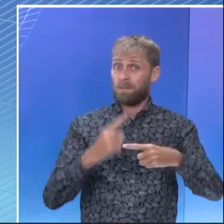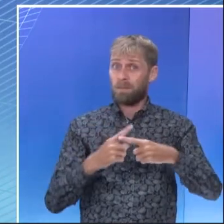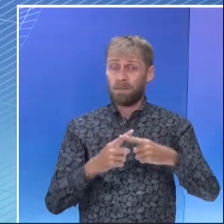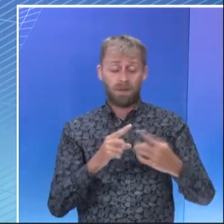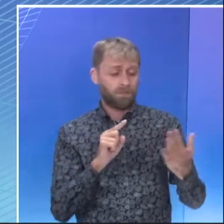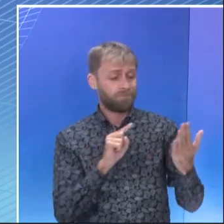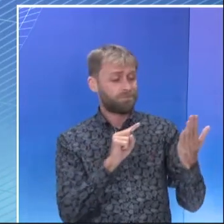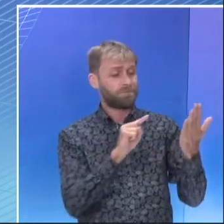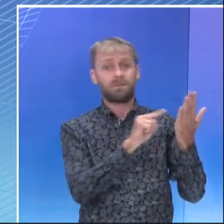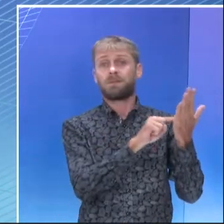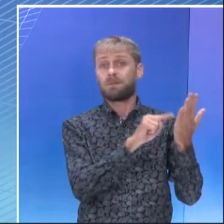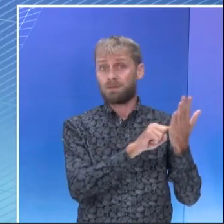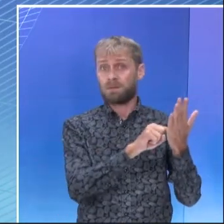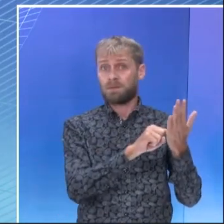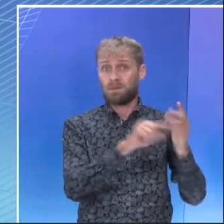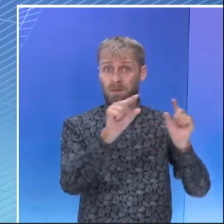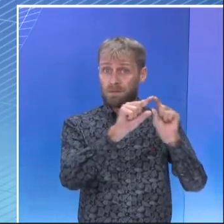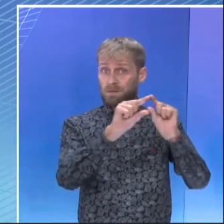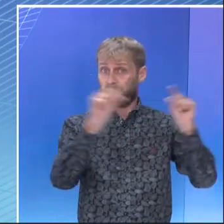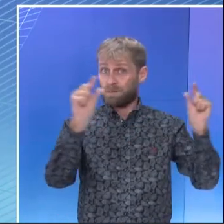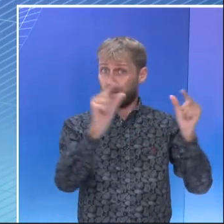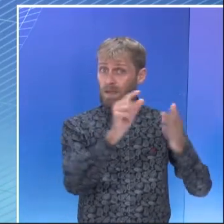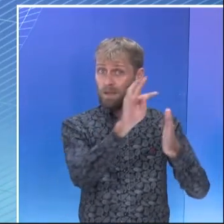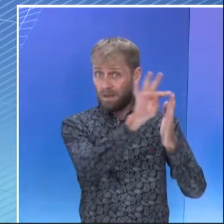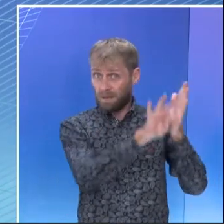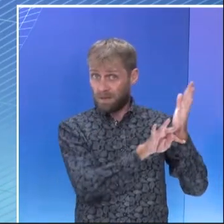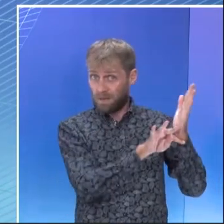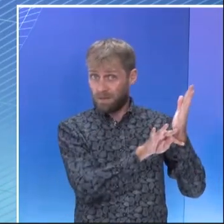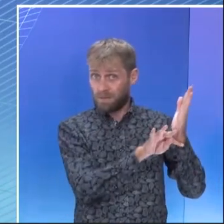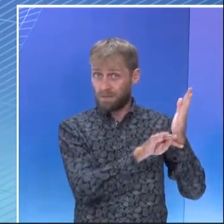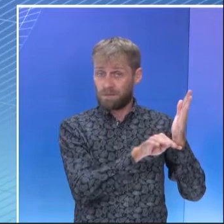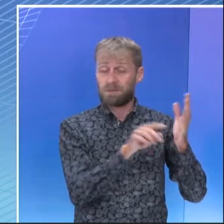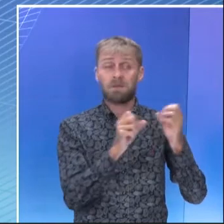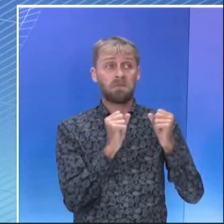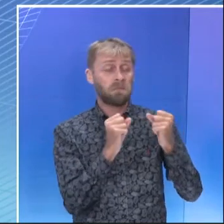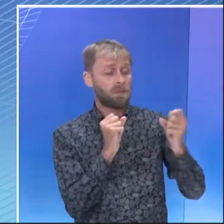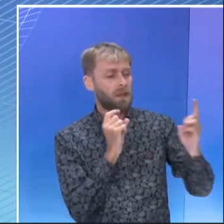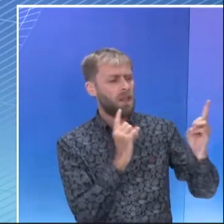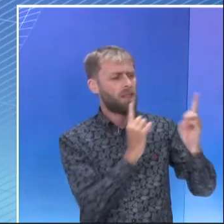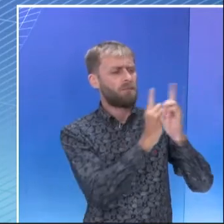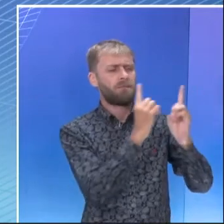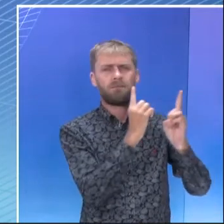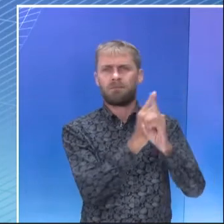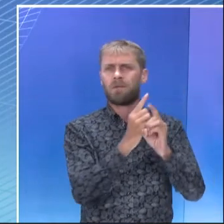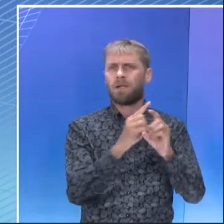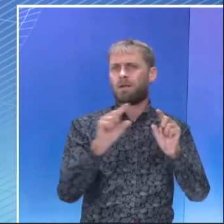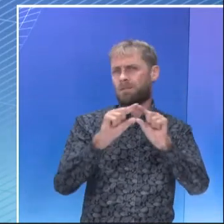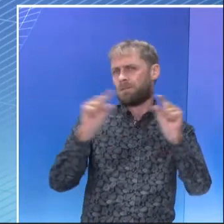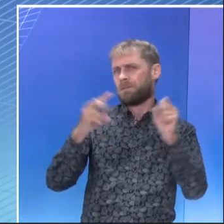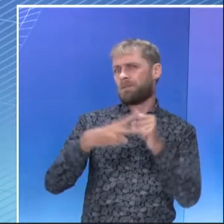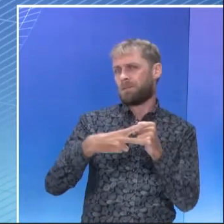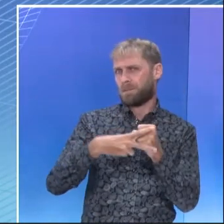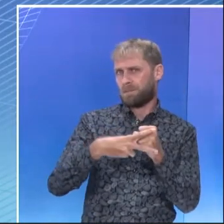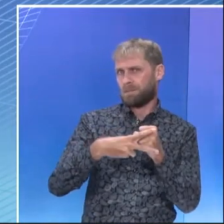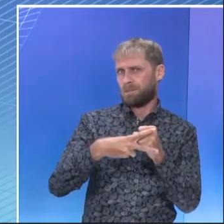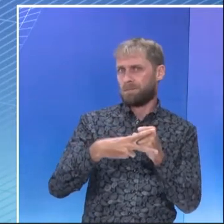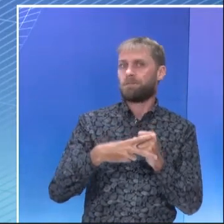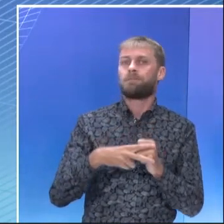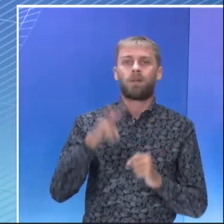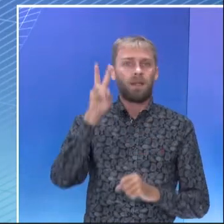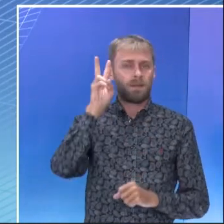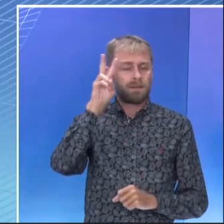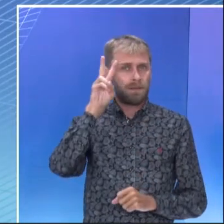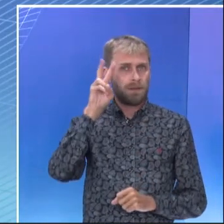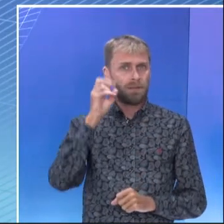chegam numa frase, num texto, vocês vão poder identificar esses phrasal verbs. Porque, lembra que eu